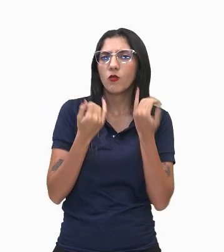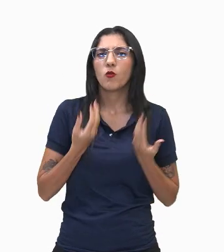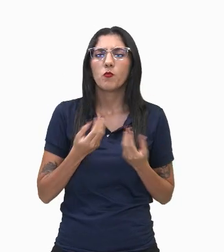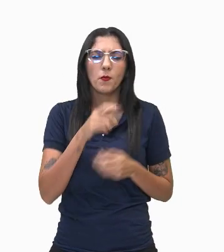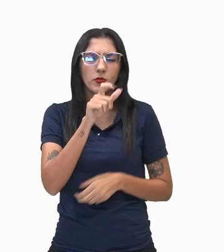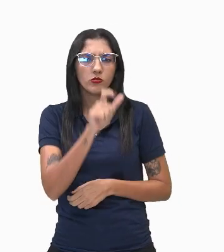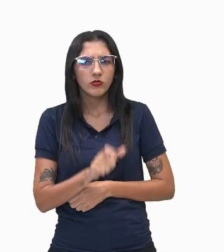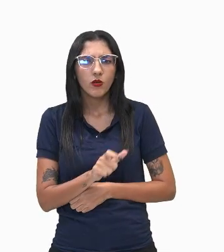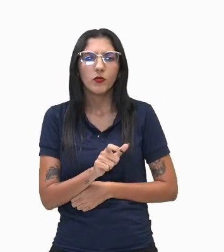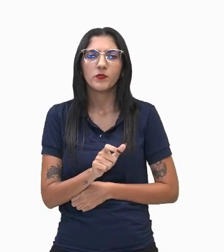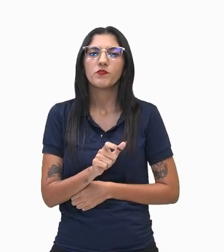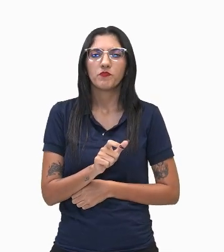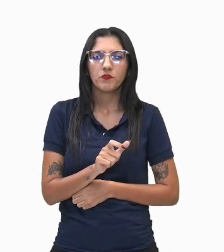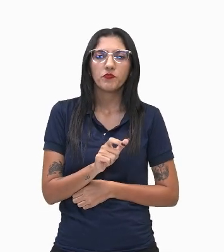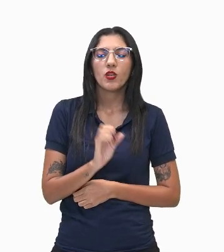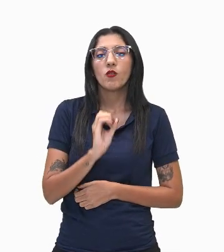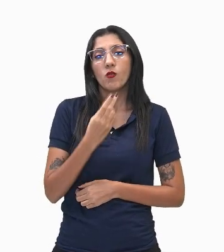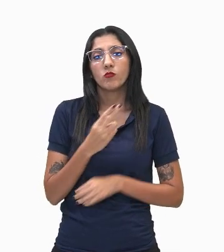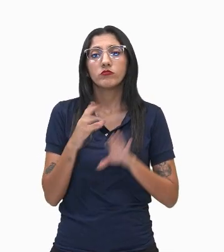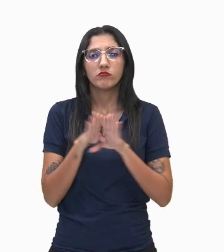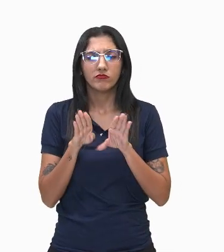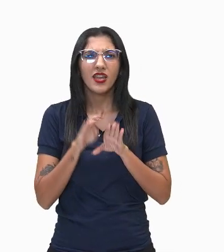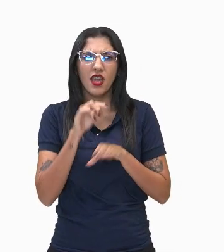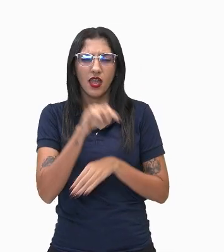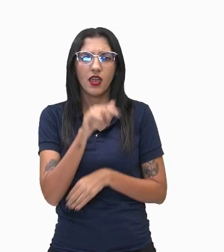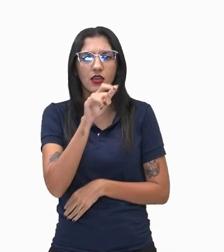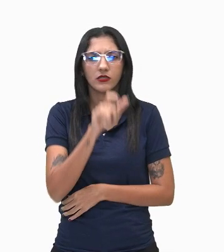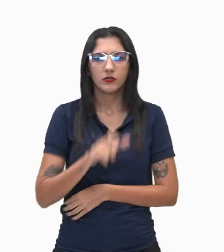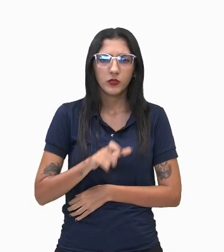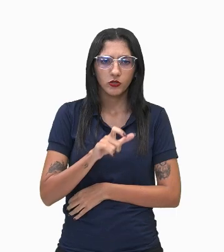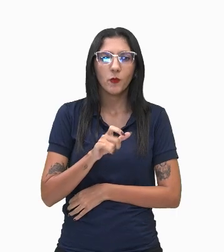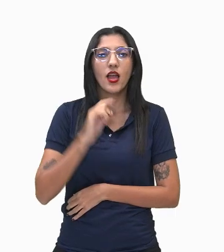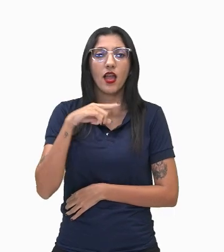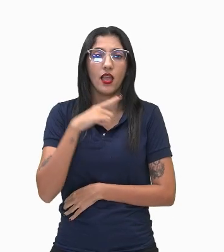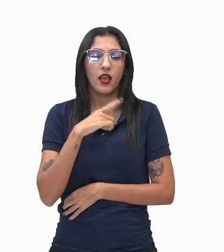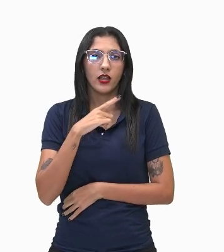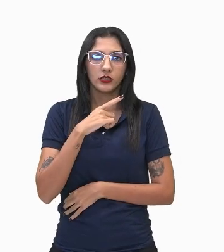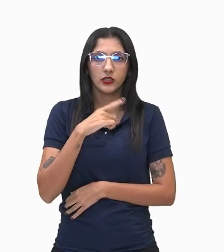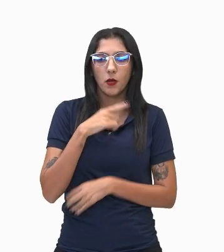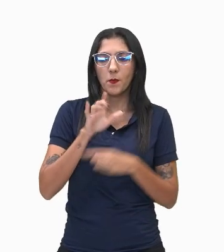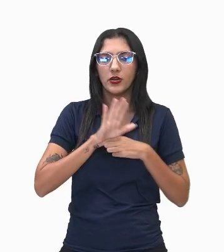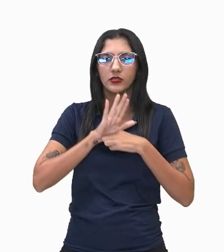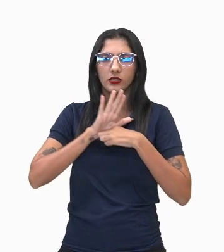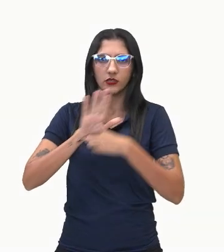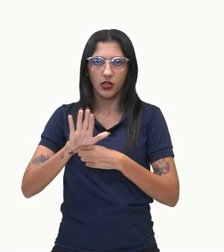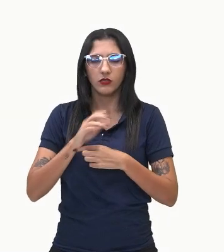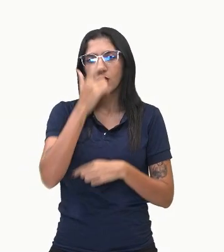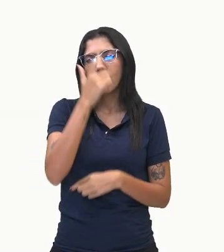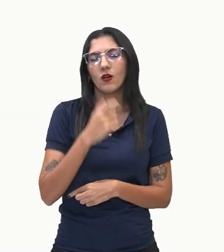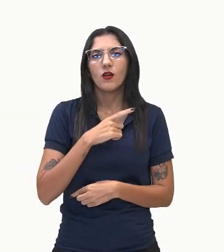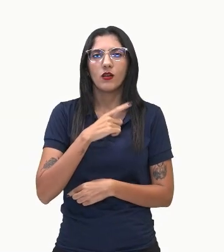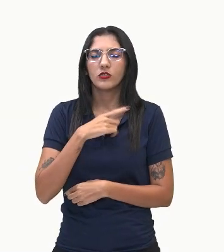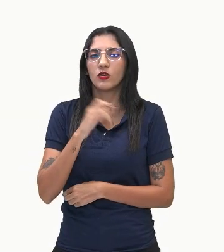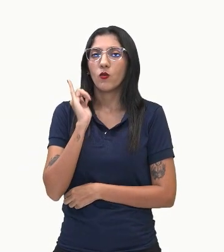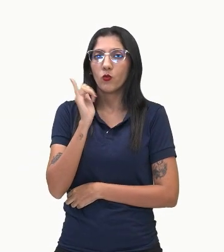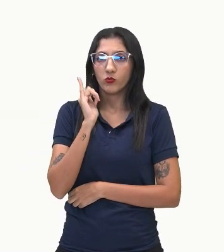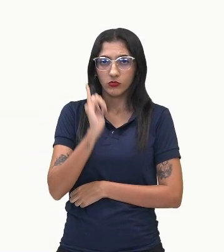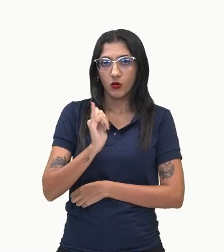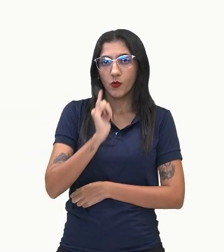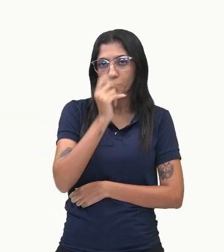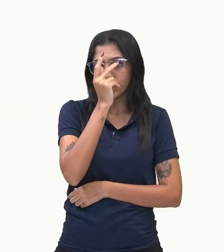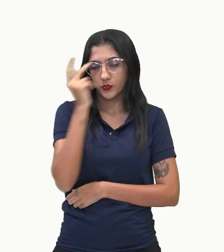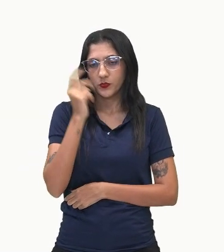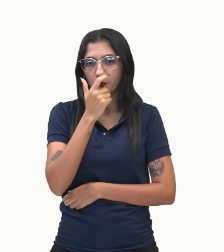pessoa, tá? A pessoa que está se comunicando, que é o locutor. E